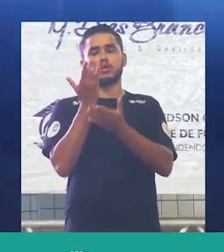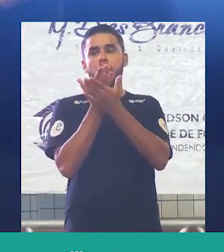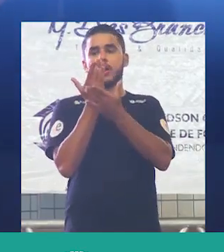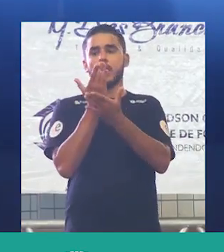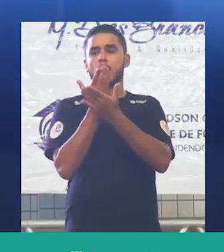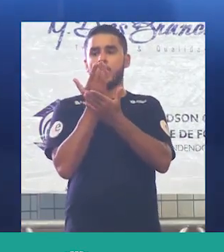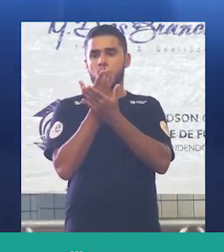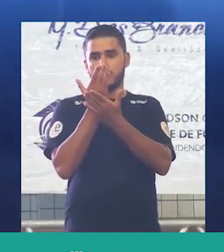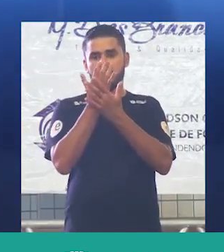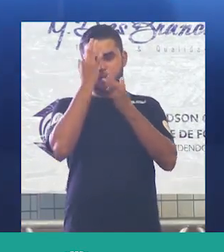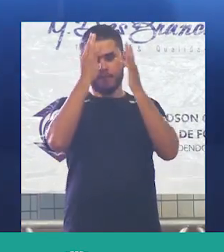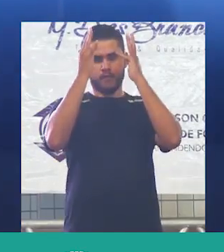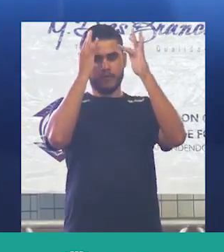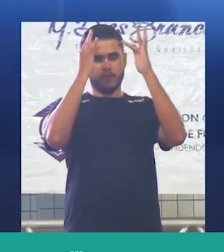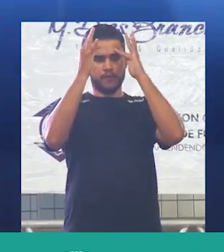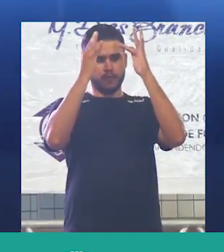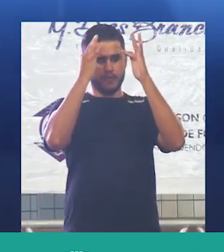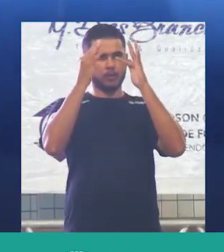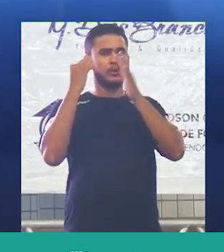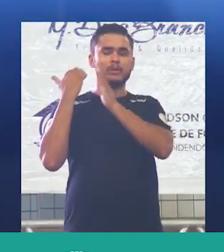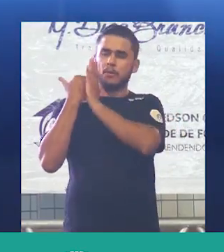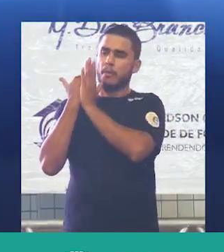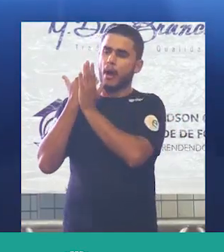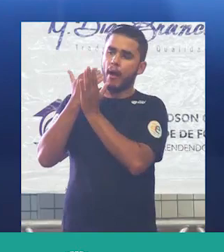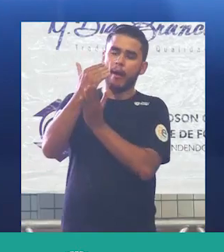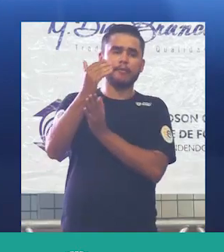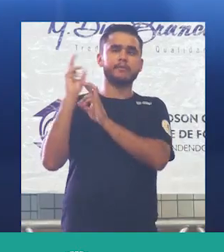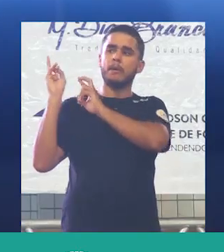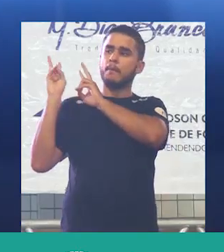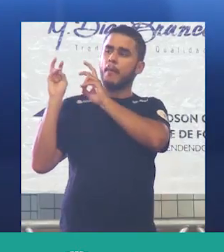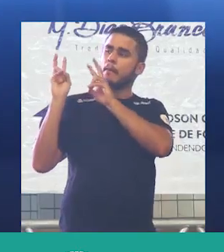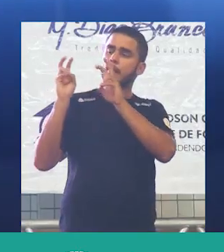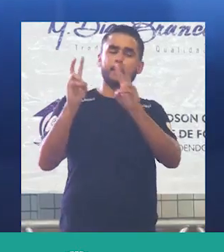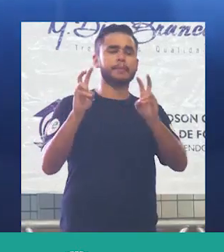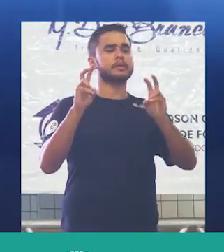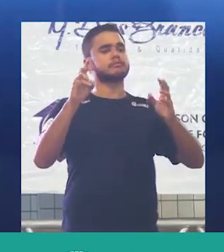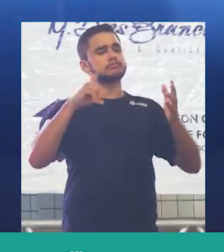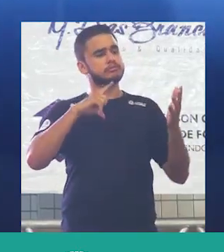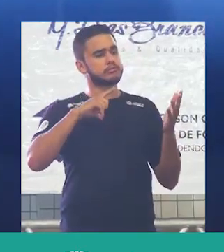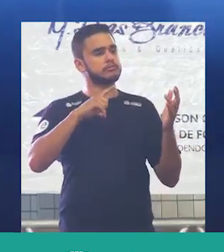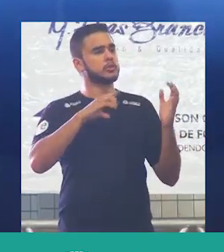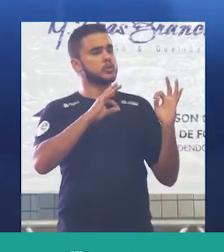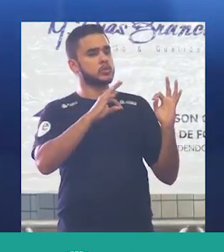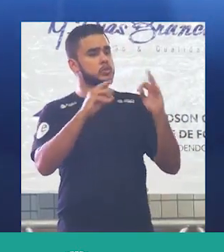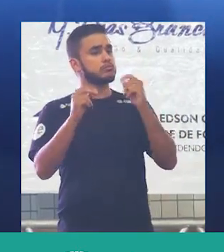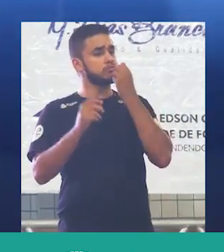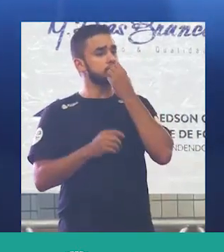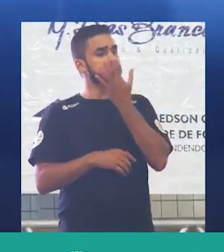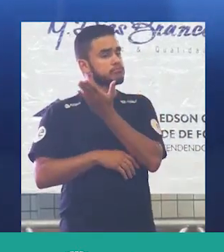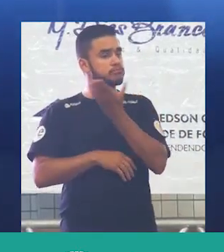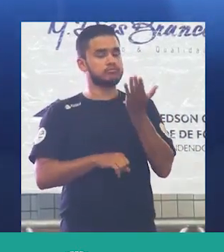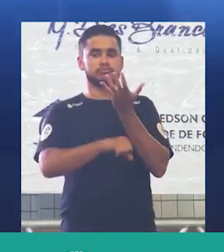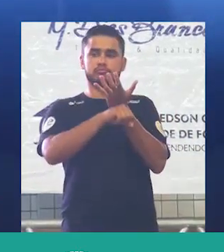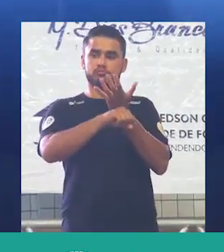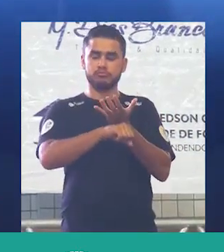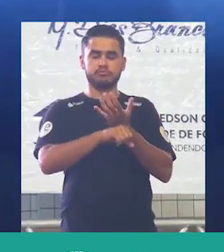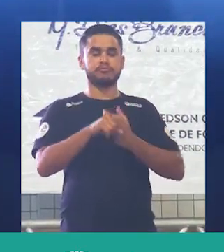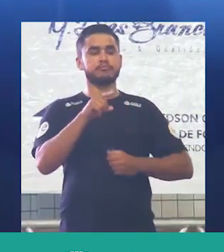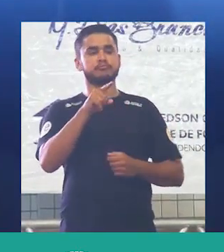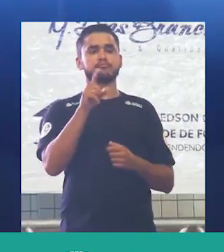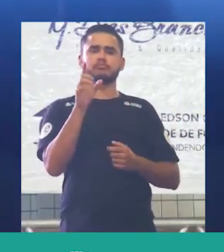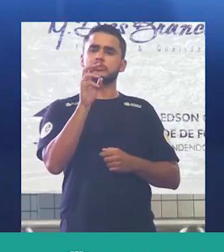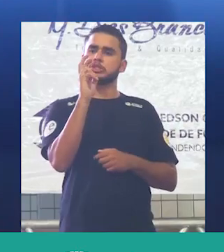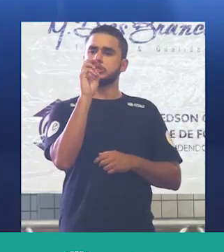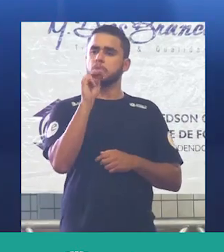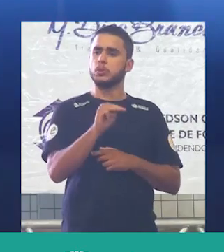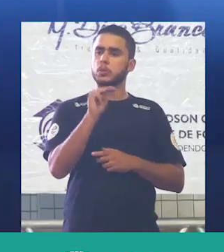da filosofia até filosofia medieval. Então você dá uma procurada por lá, né? Aulas de 5, 6